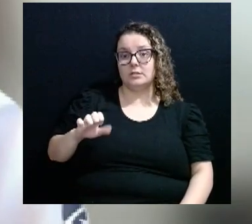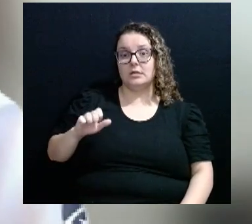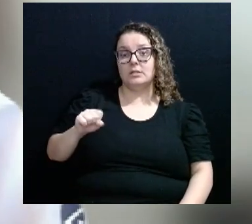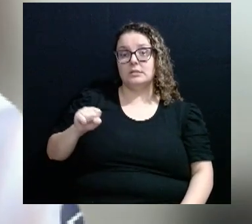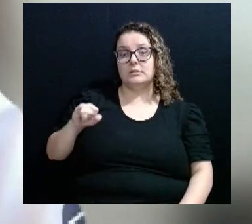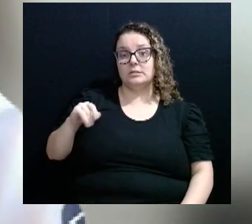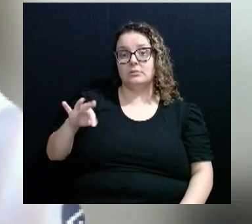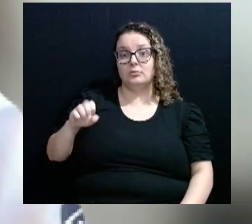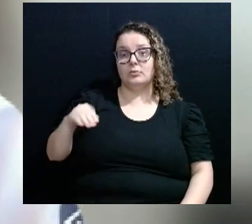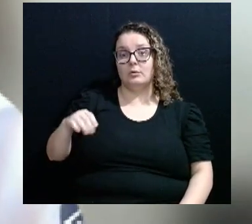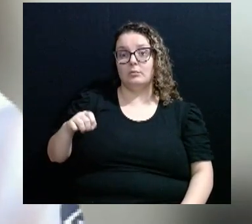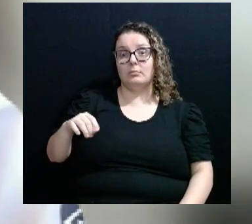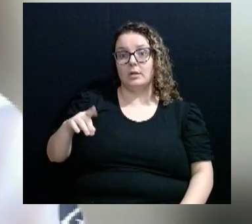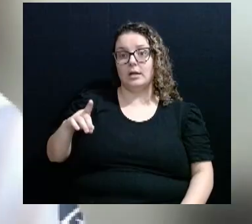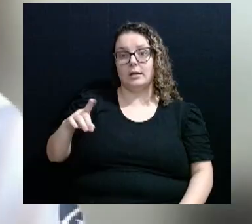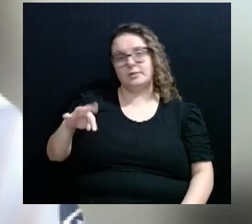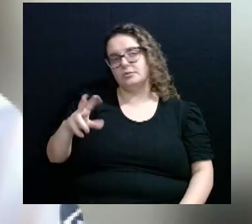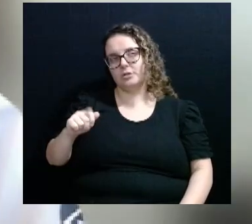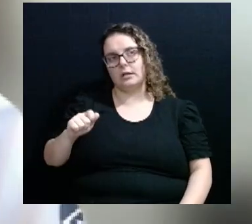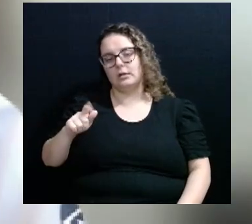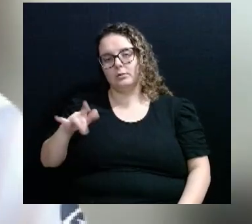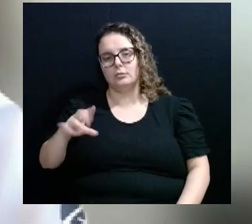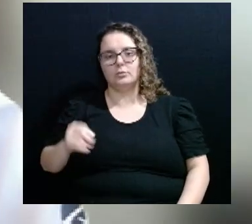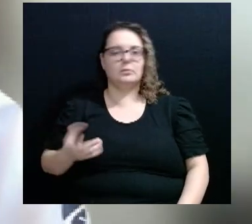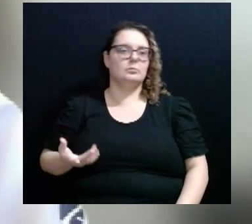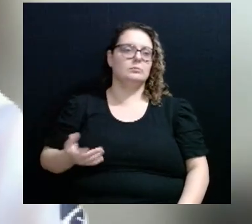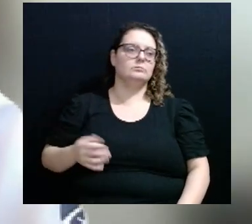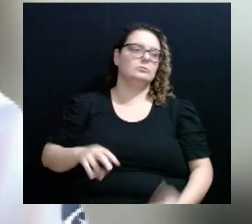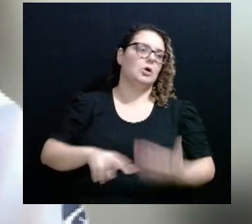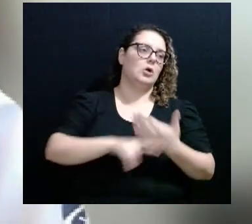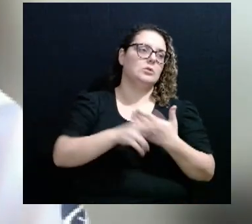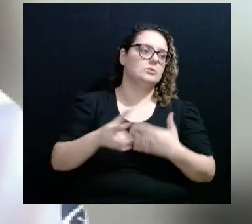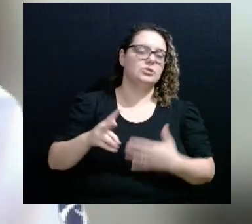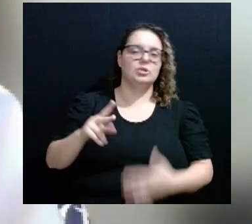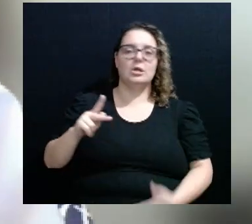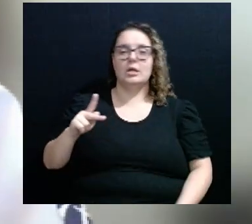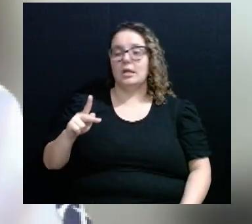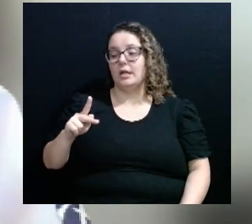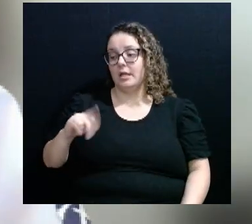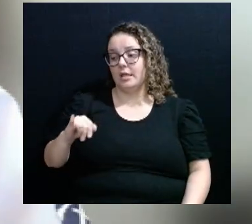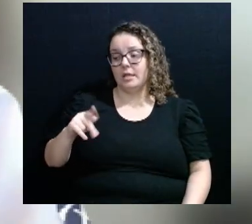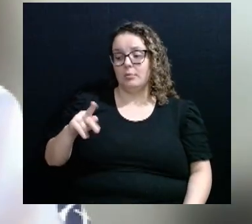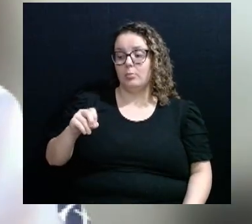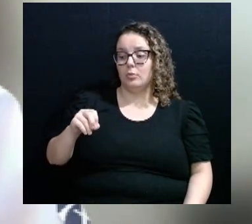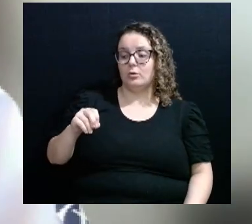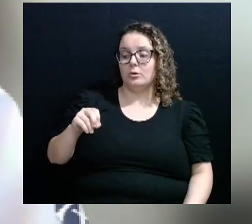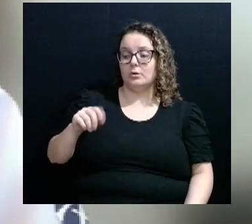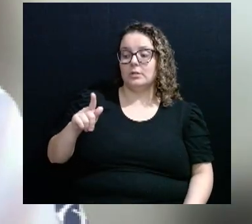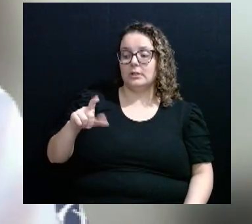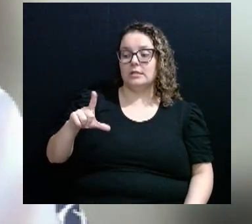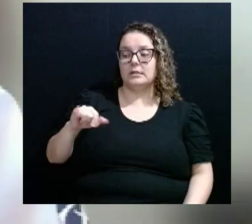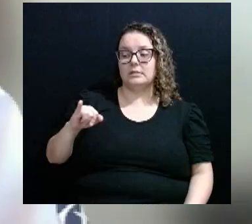que a gente chama sintomática aguda, de uma hipoglicemia, de uma